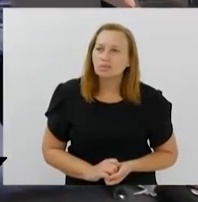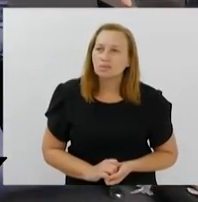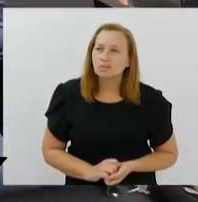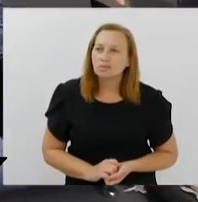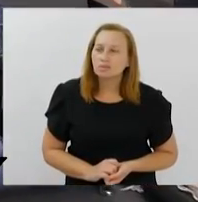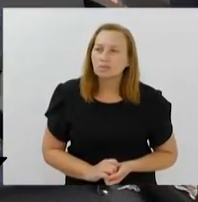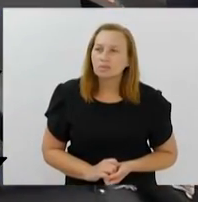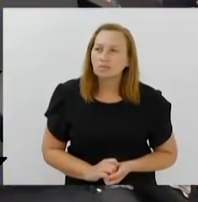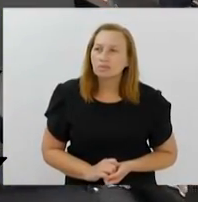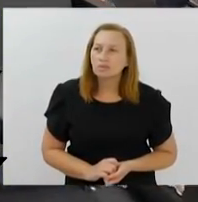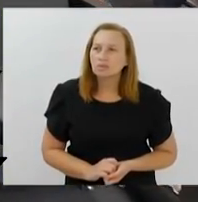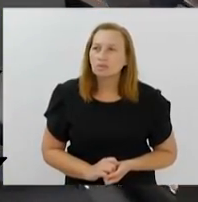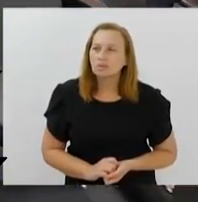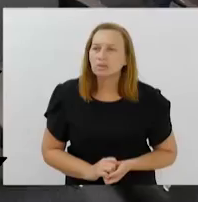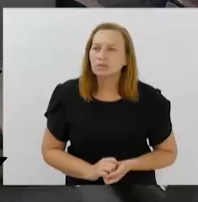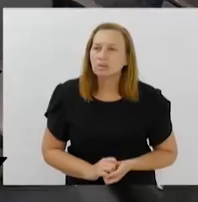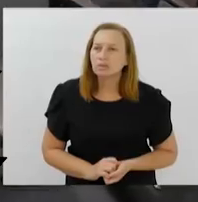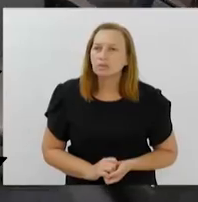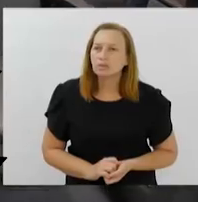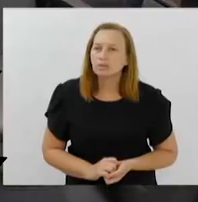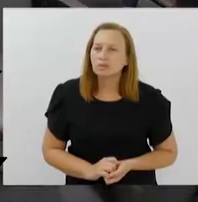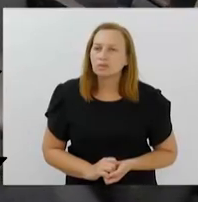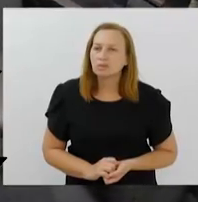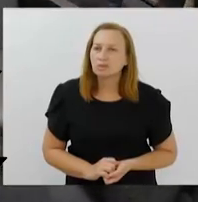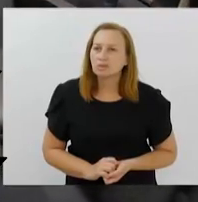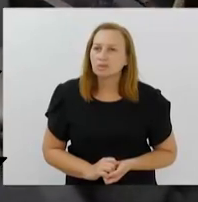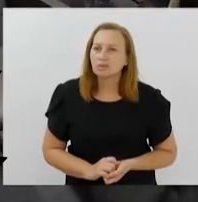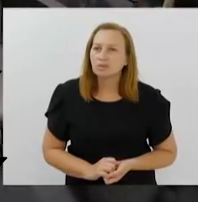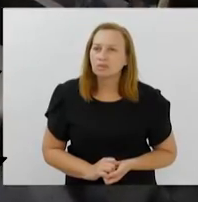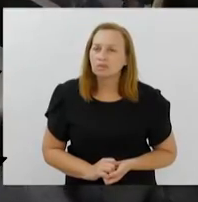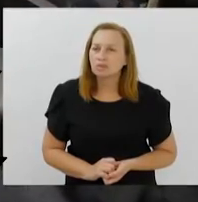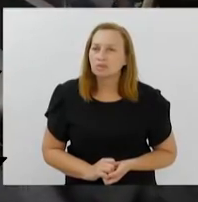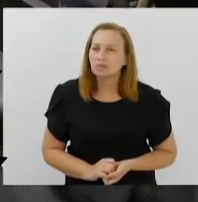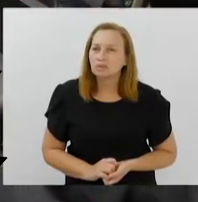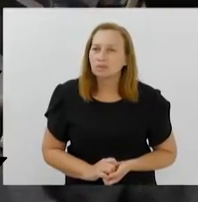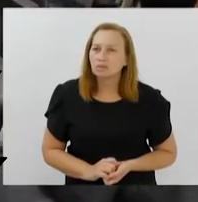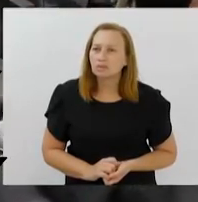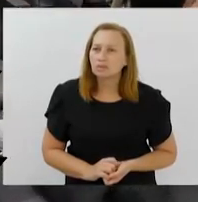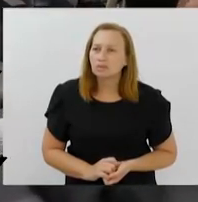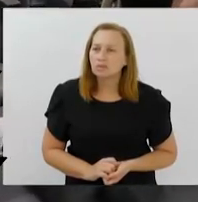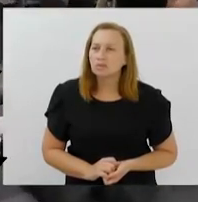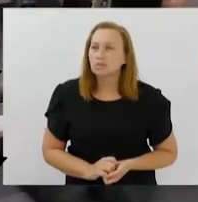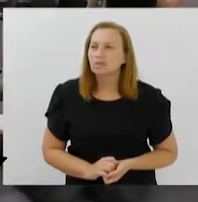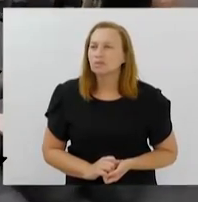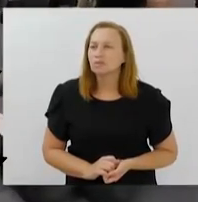acontecendo aqui não tem 10% dos usuários que estão sendo prejudicados